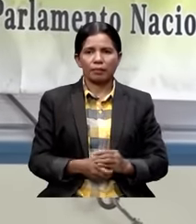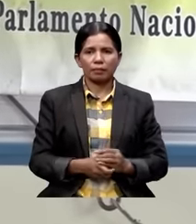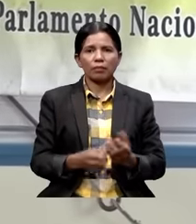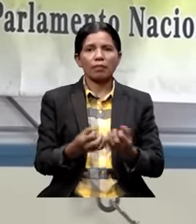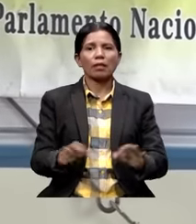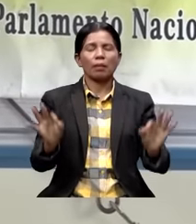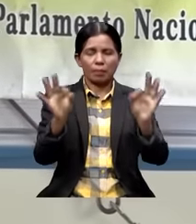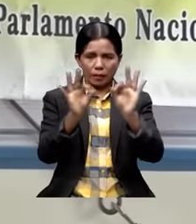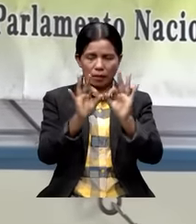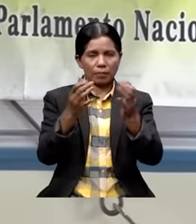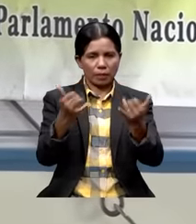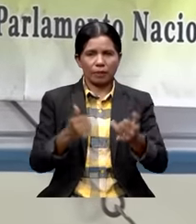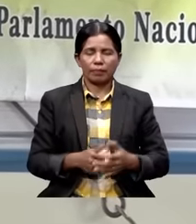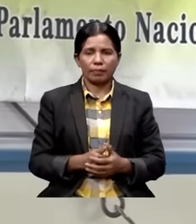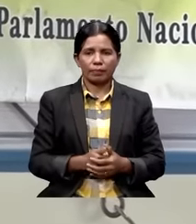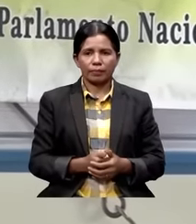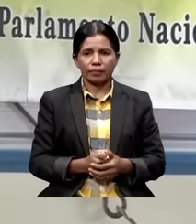importante, máquina, né?